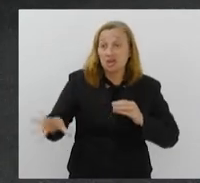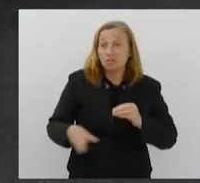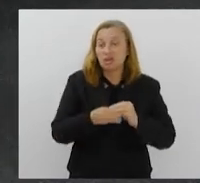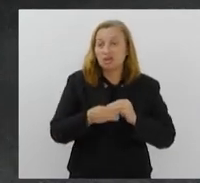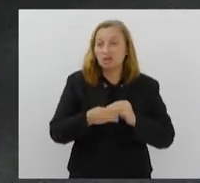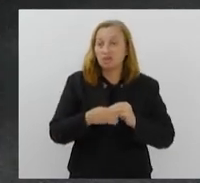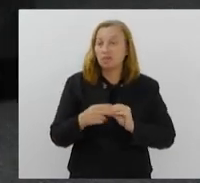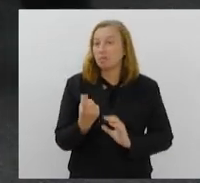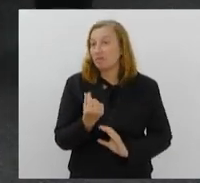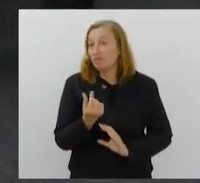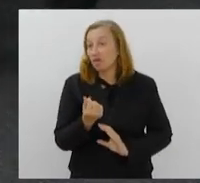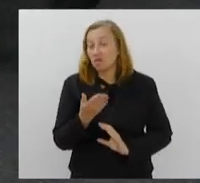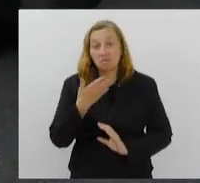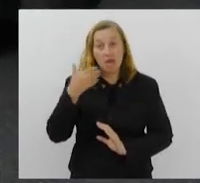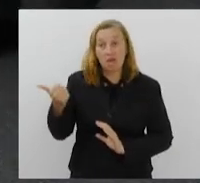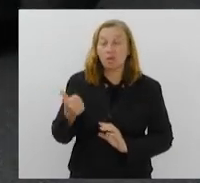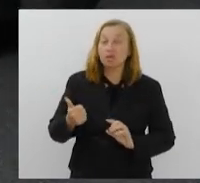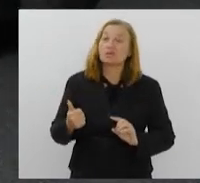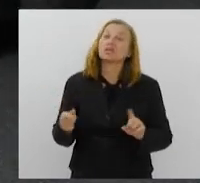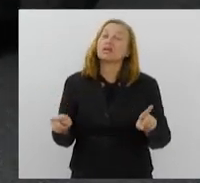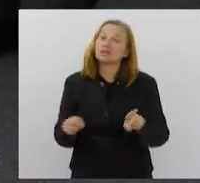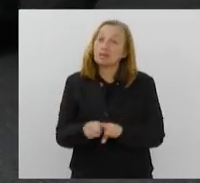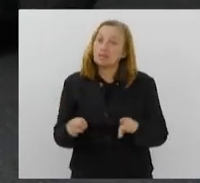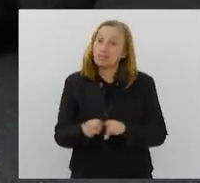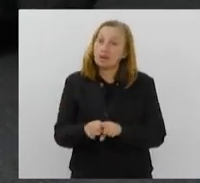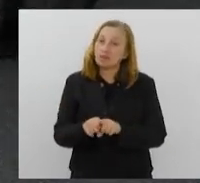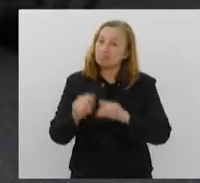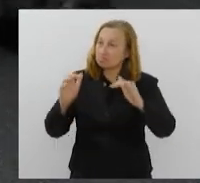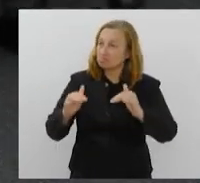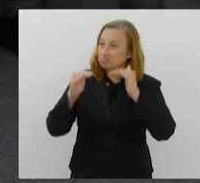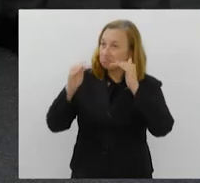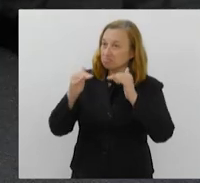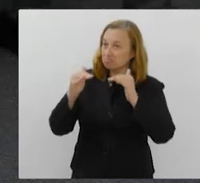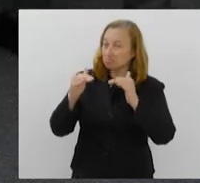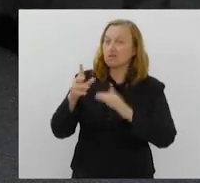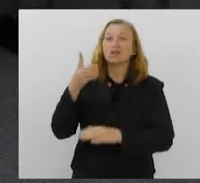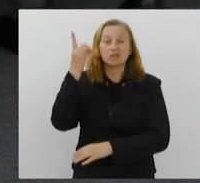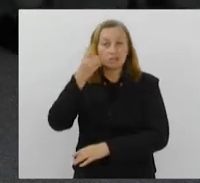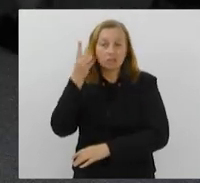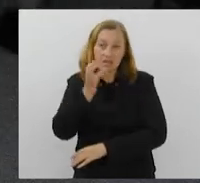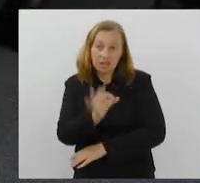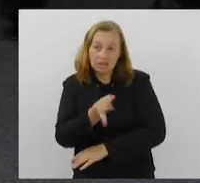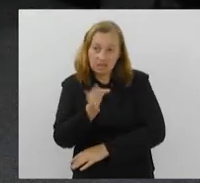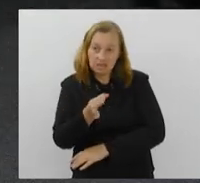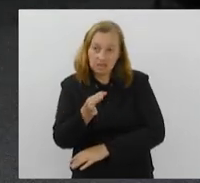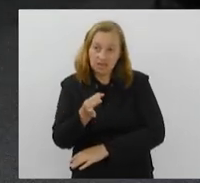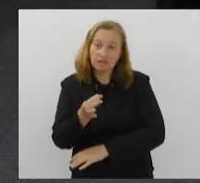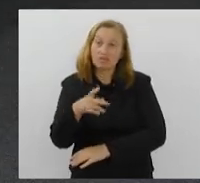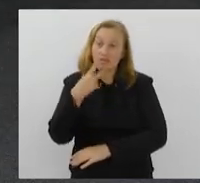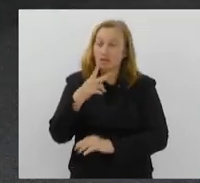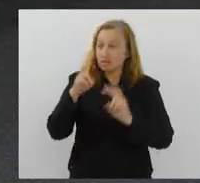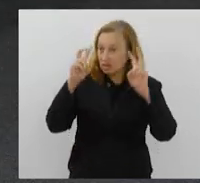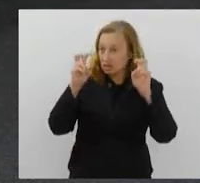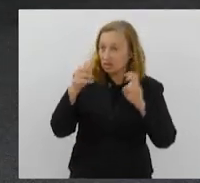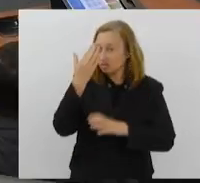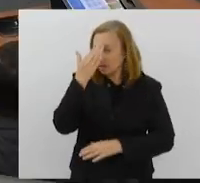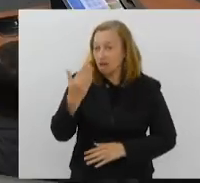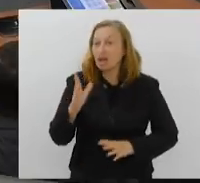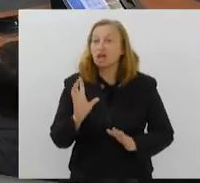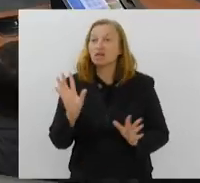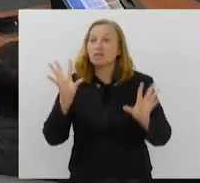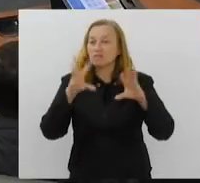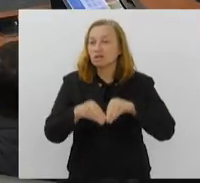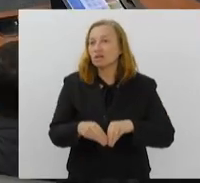valores compatíveis. Então, tem Vossa Excelência a razão de estar demandando fortemente essa questão. Obrigada. Só para